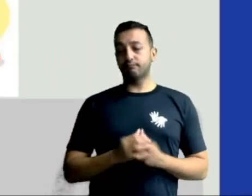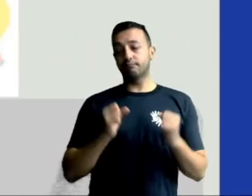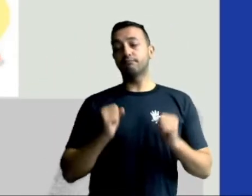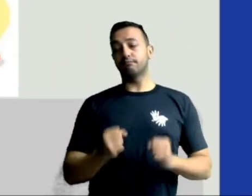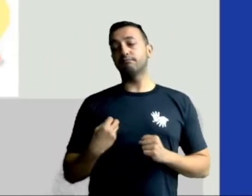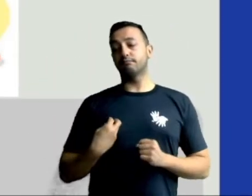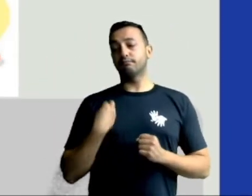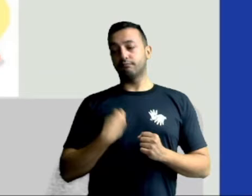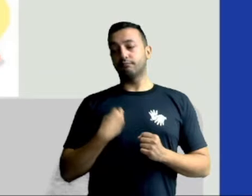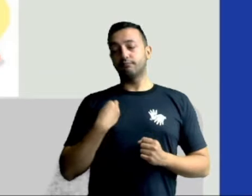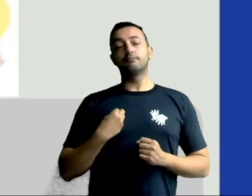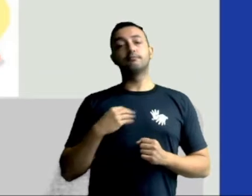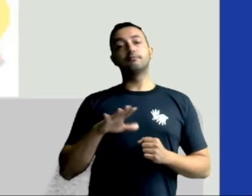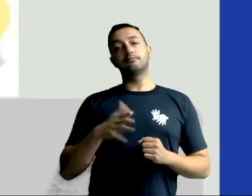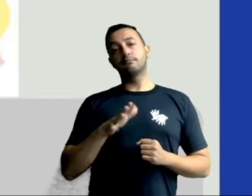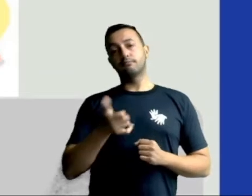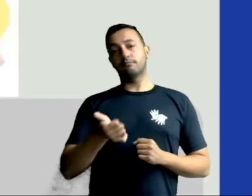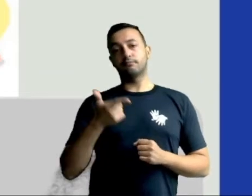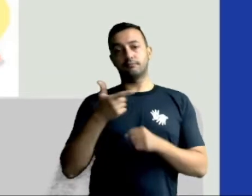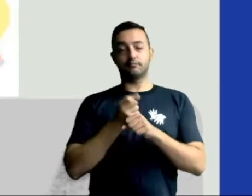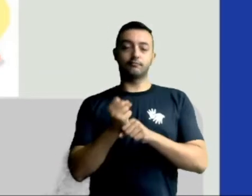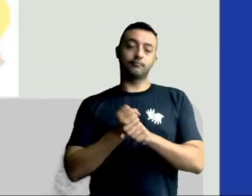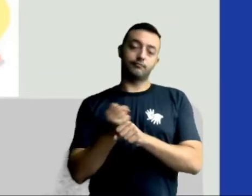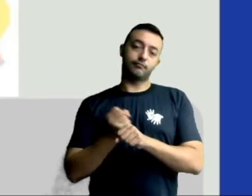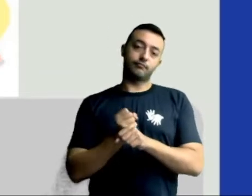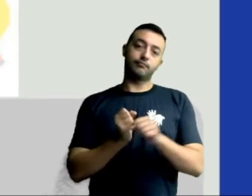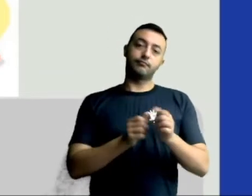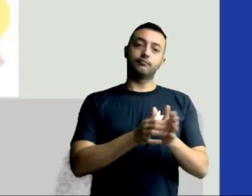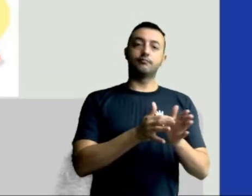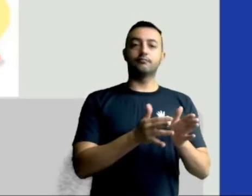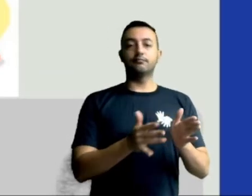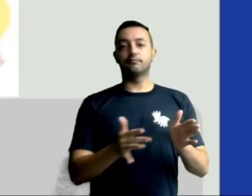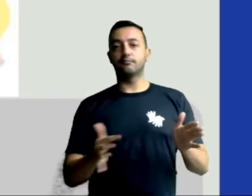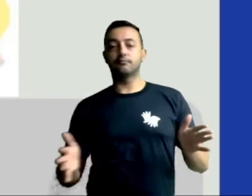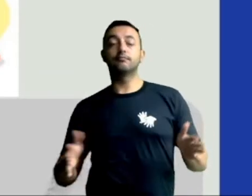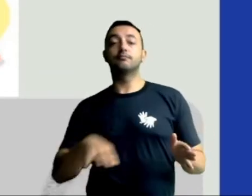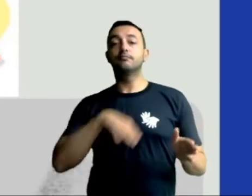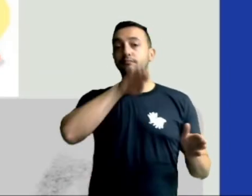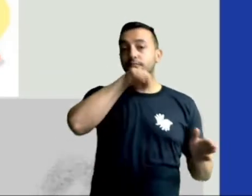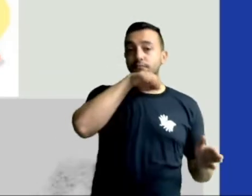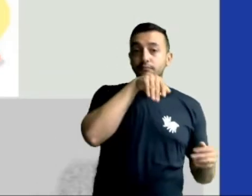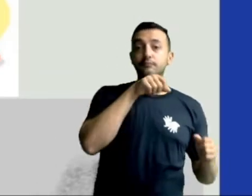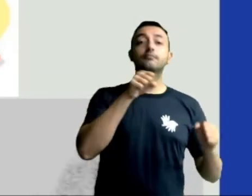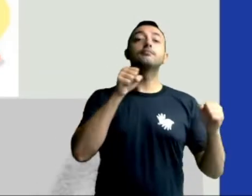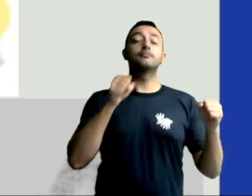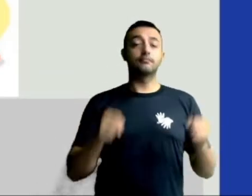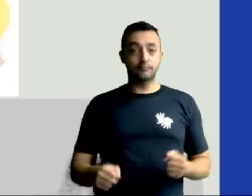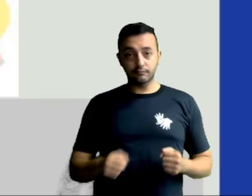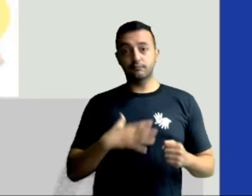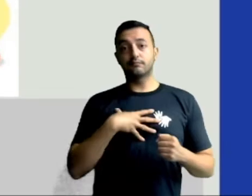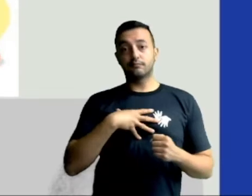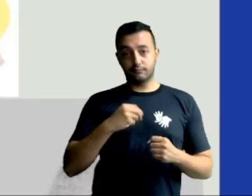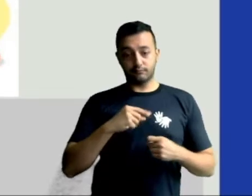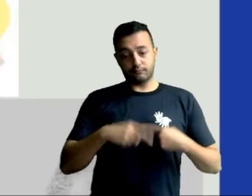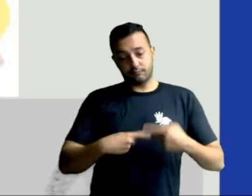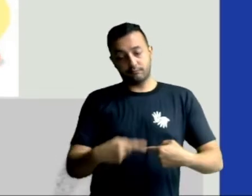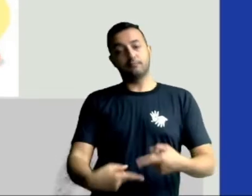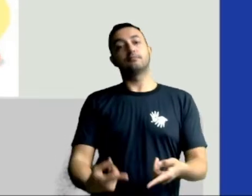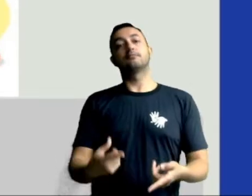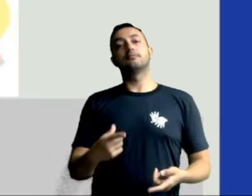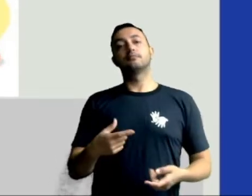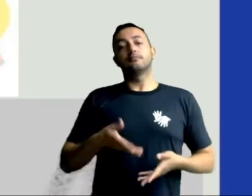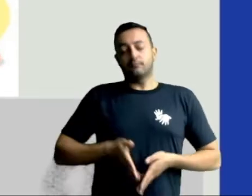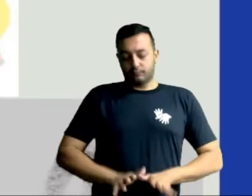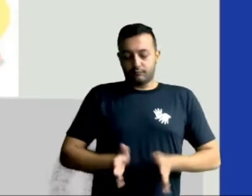viver cerca de 12 anos ao longo da sua vida. O porco pode se reproduzir, nascem